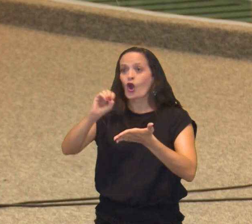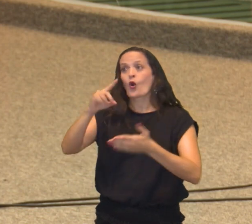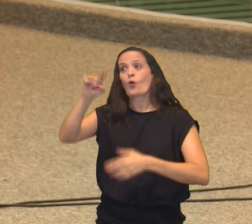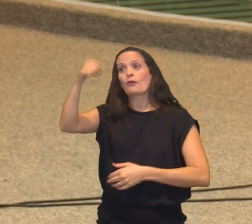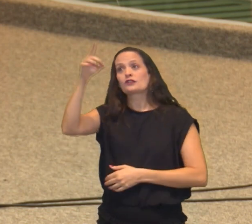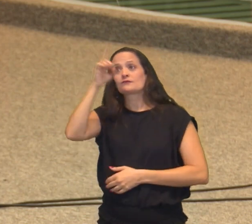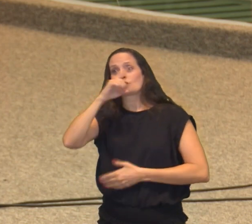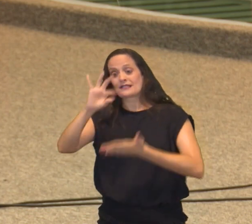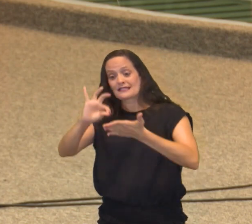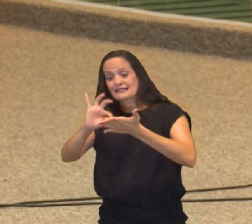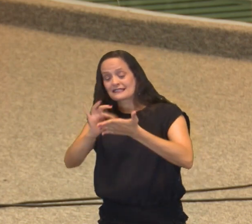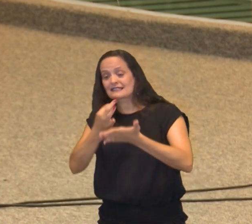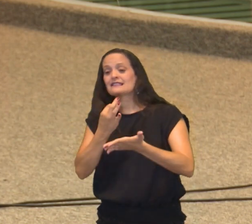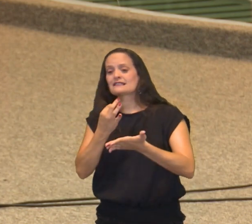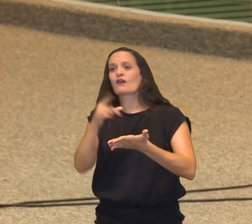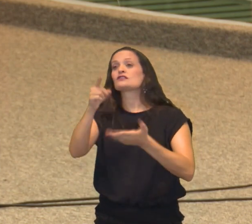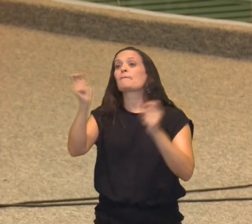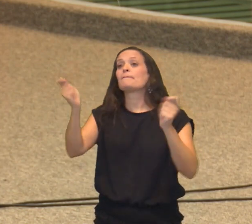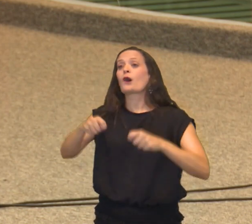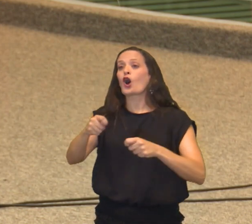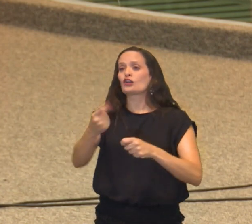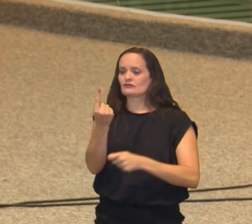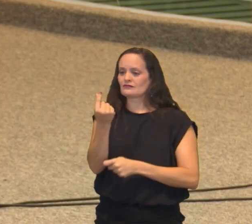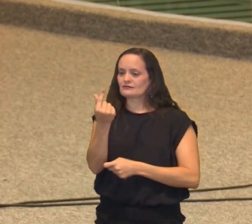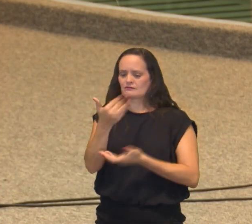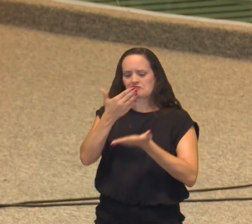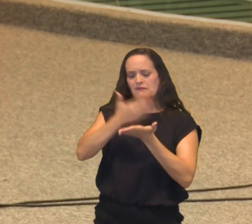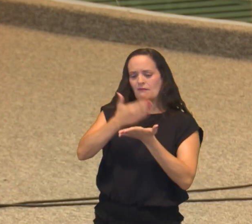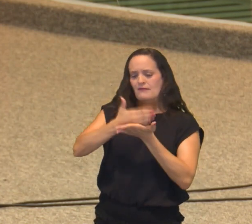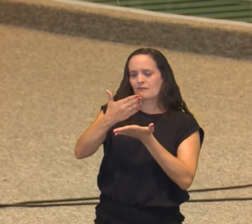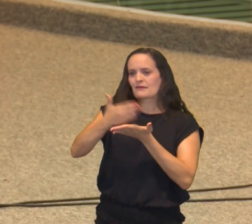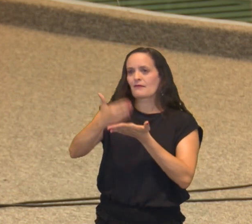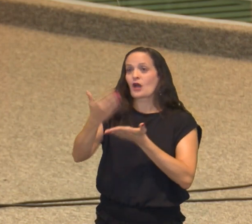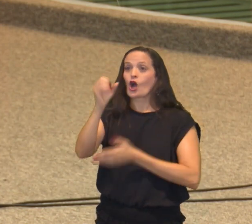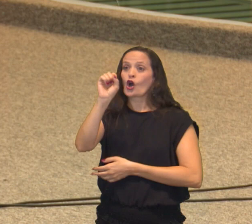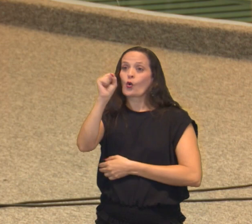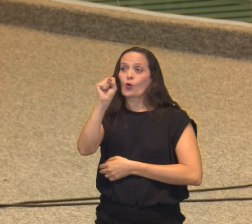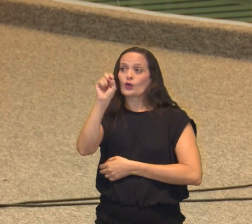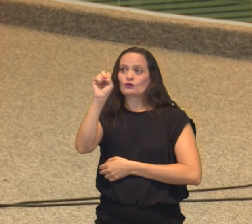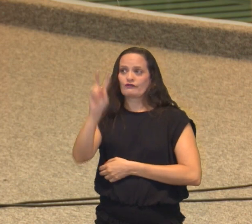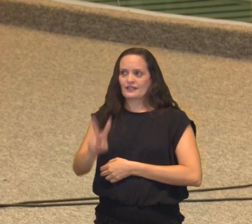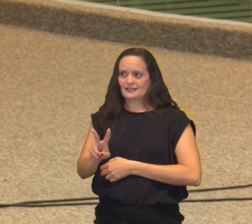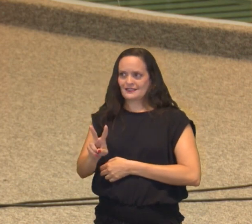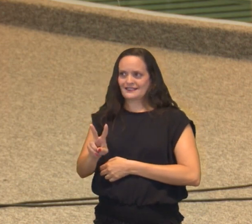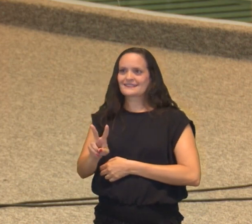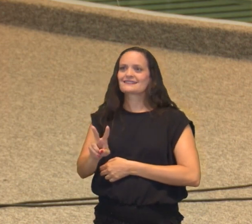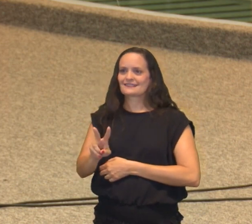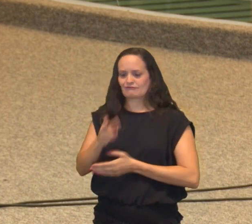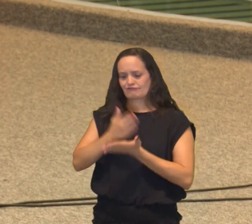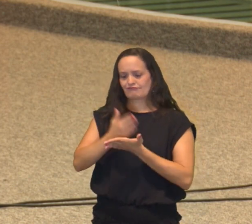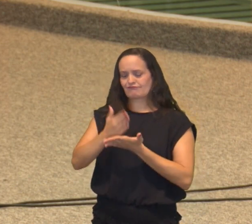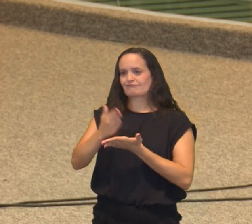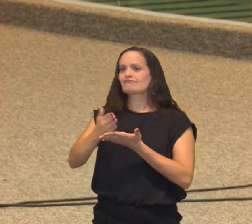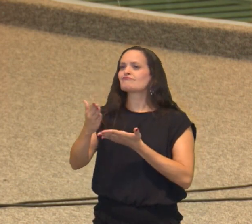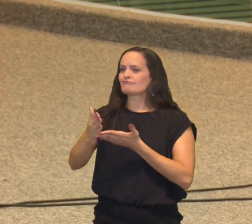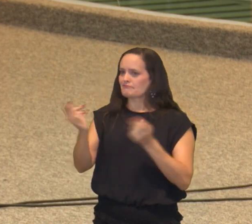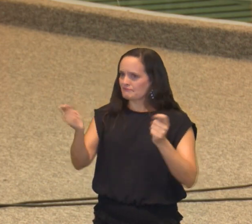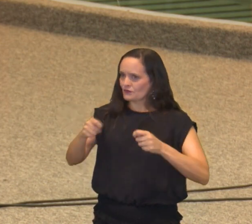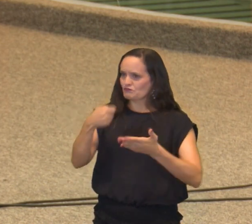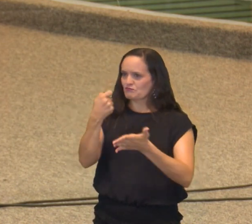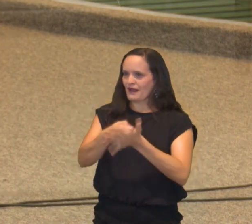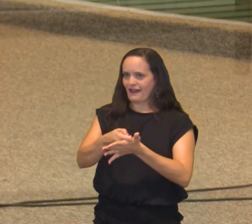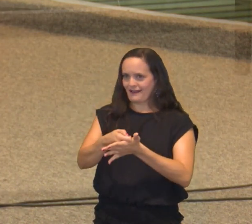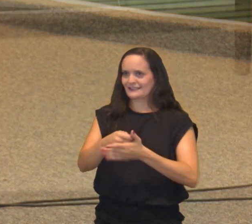você poderá dividir a sua participação no acampamento em 8 vezes, sem juros,